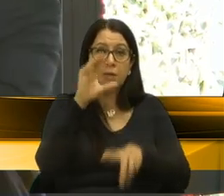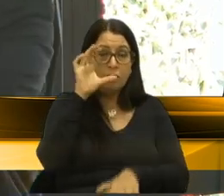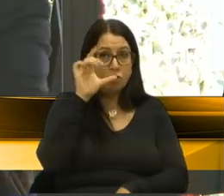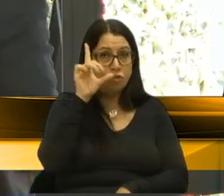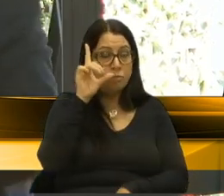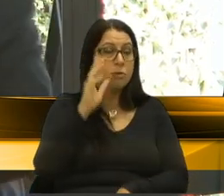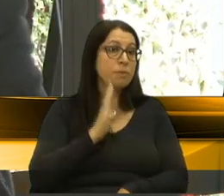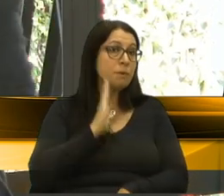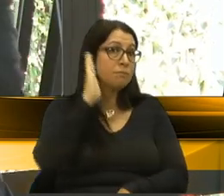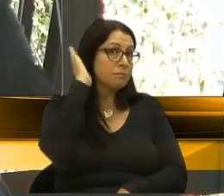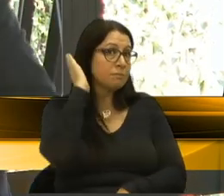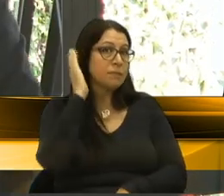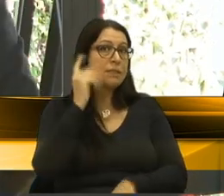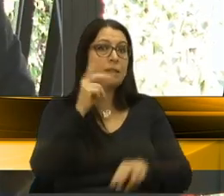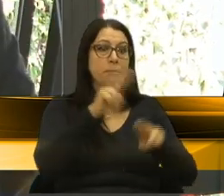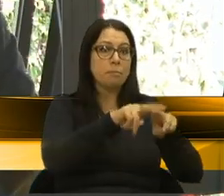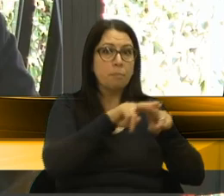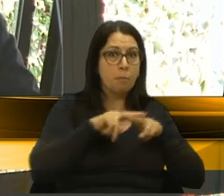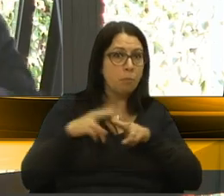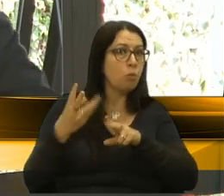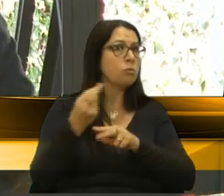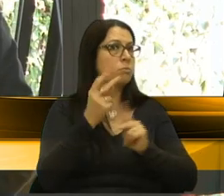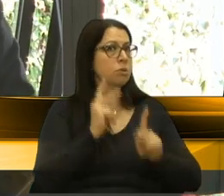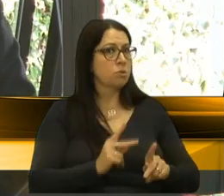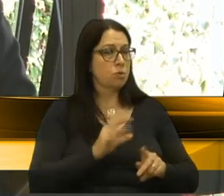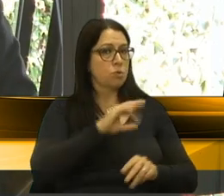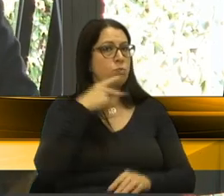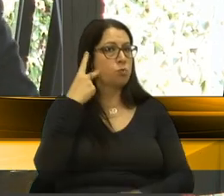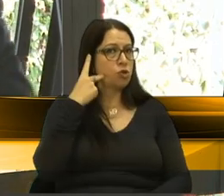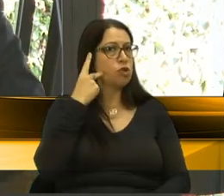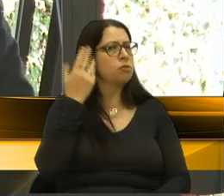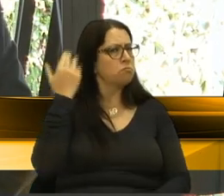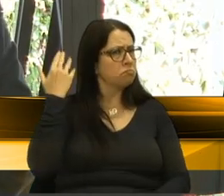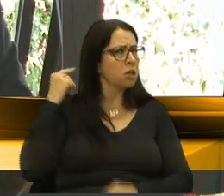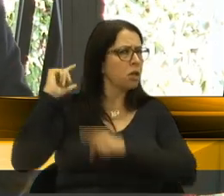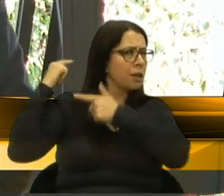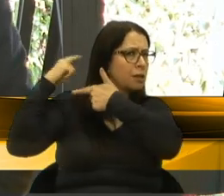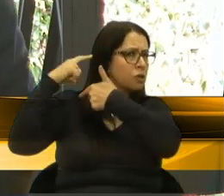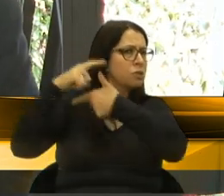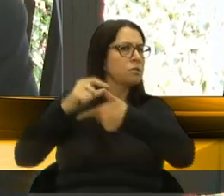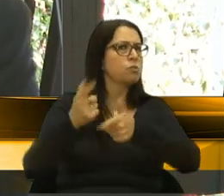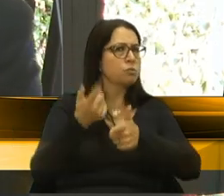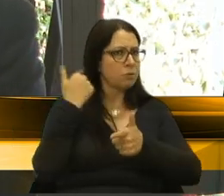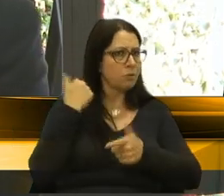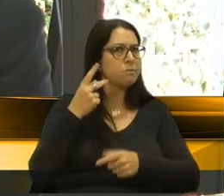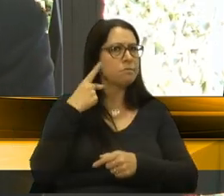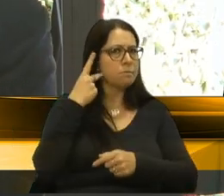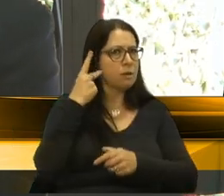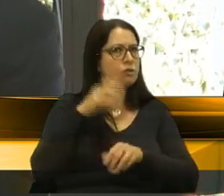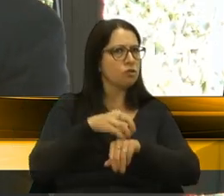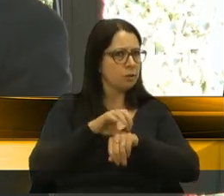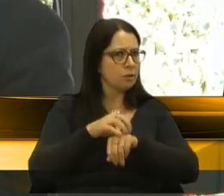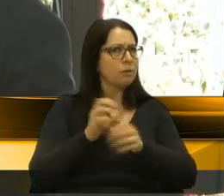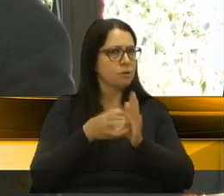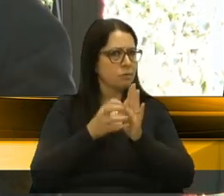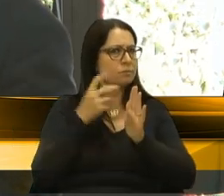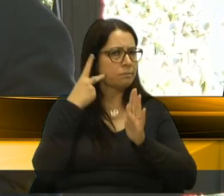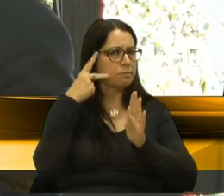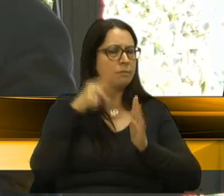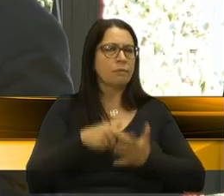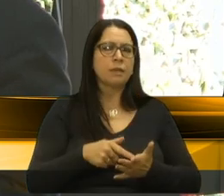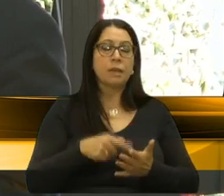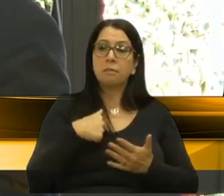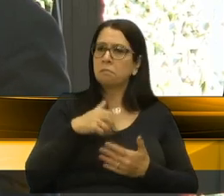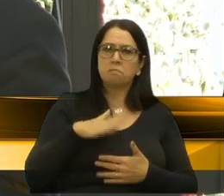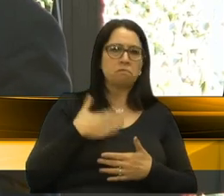Temer, e botou na cadeia muitos dos políticos tradicionais dos grandes partidos, inclusive. Então, para mim, não